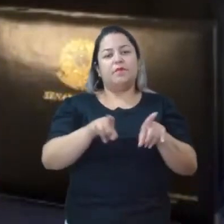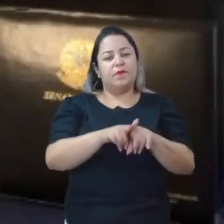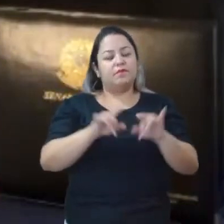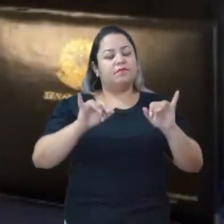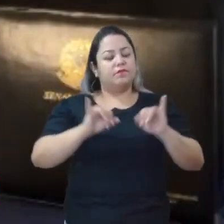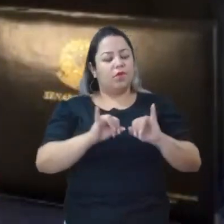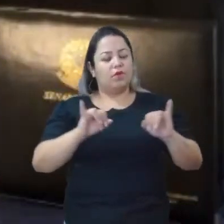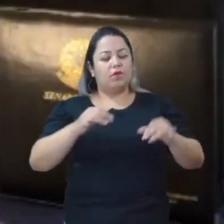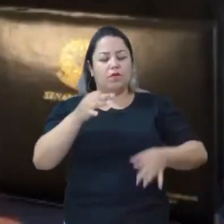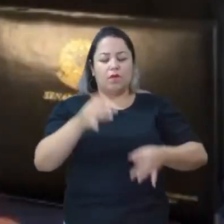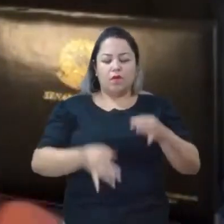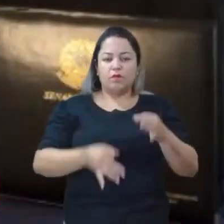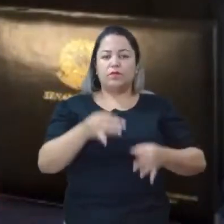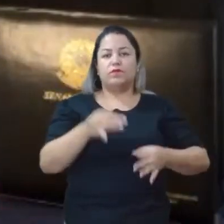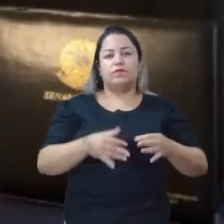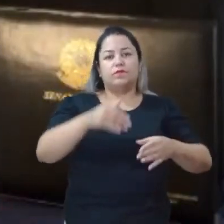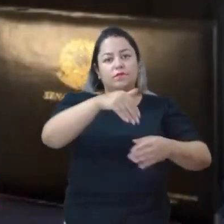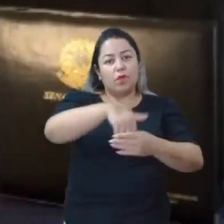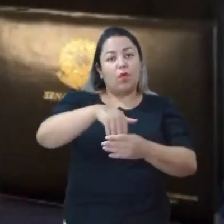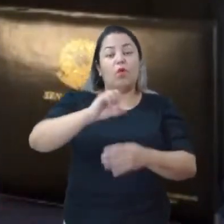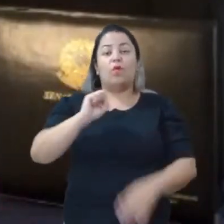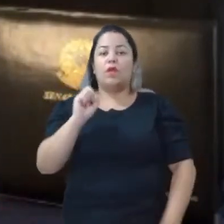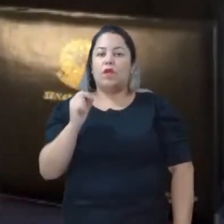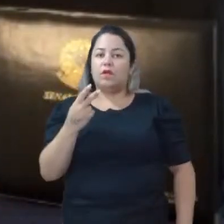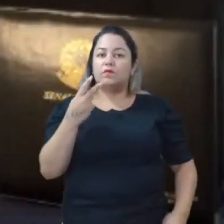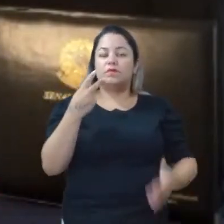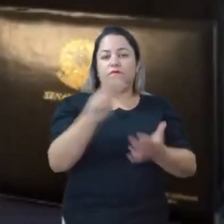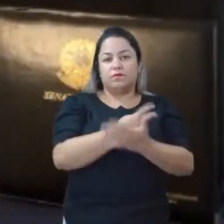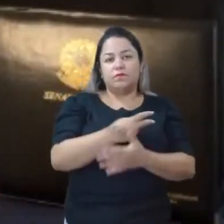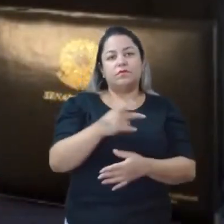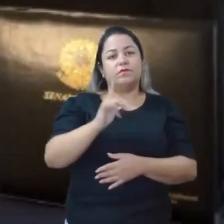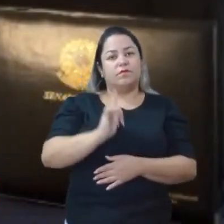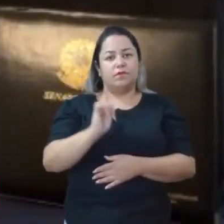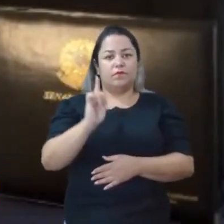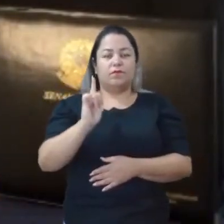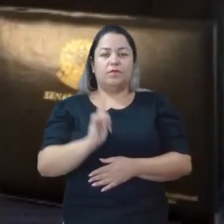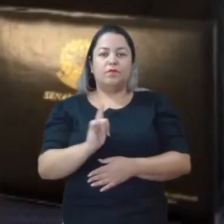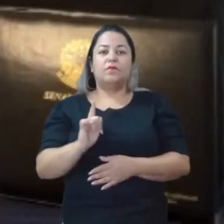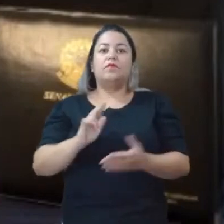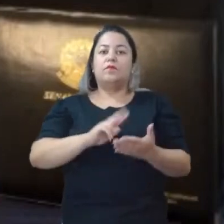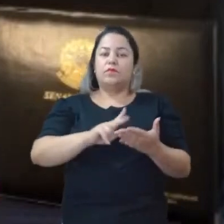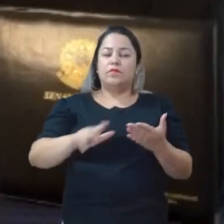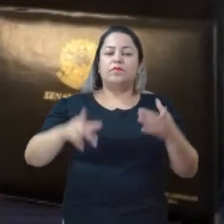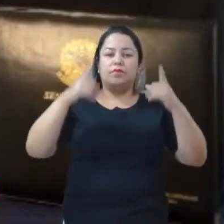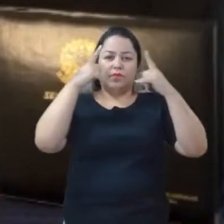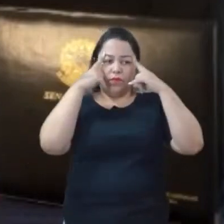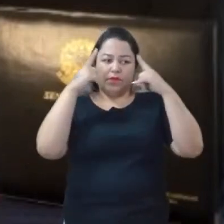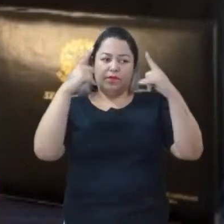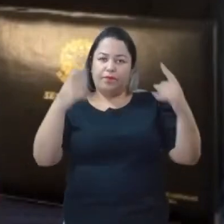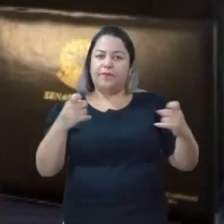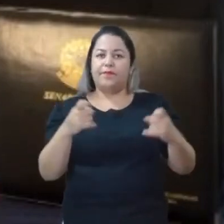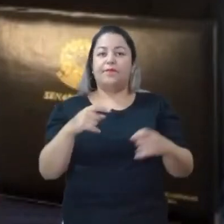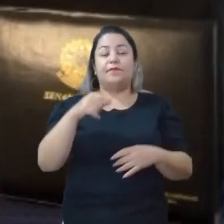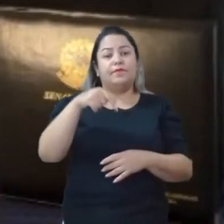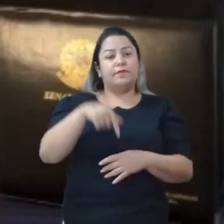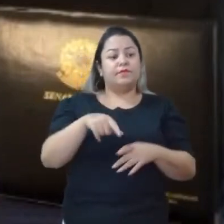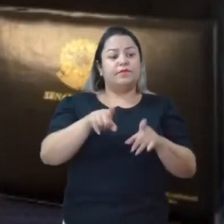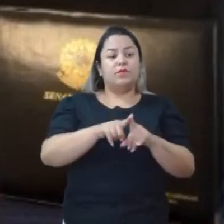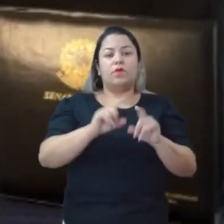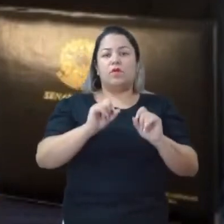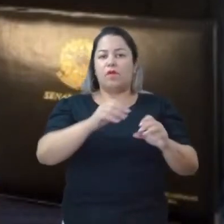ao juiz eleitoral. Ou seja, nós vivemos vários tipos de violência nesta eleição.